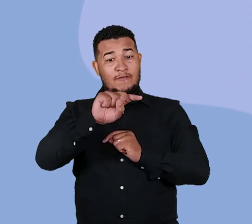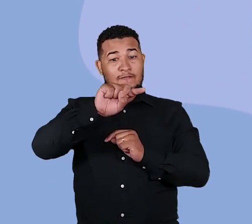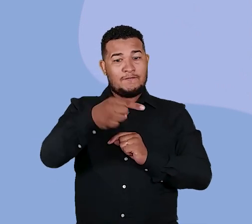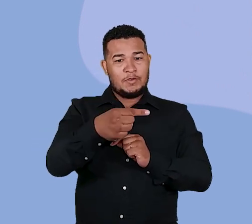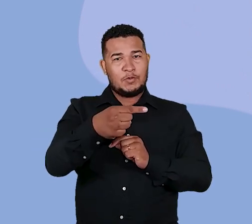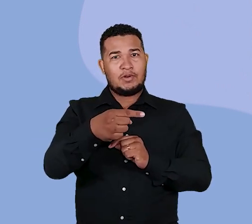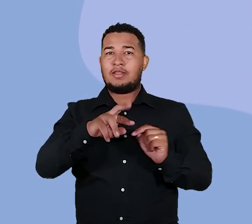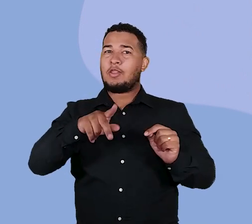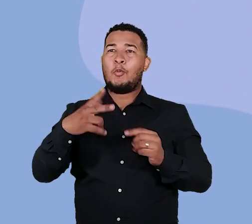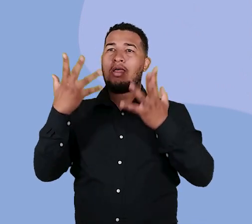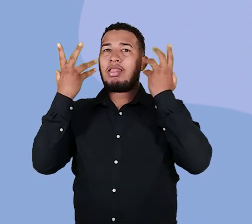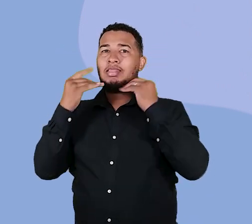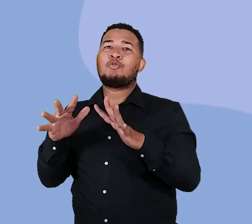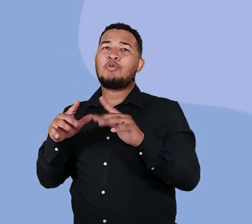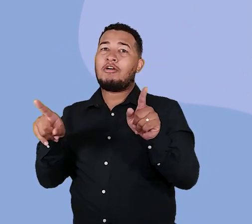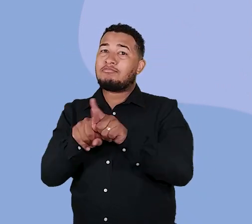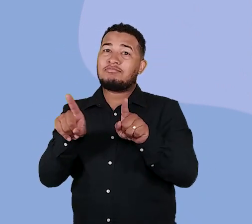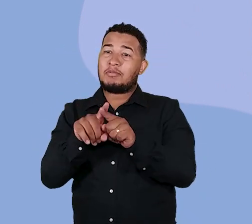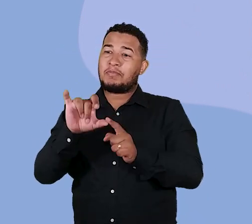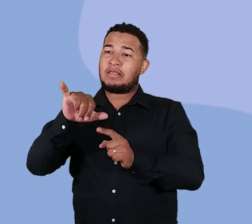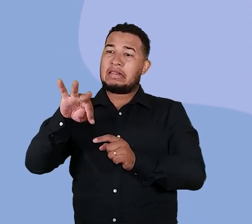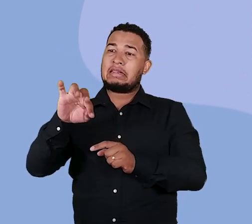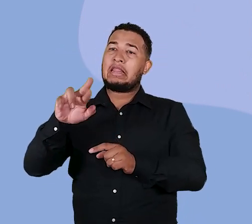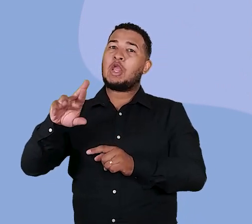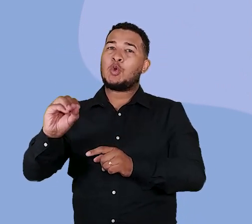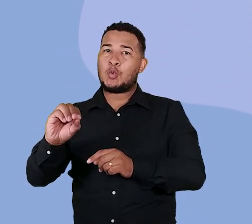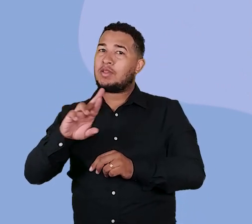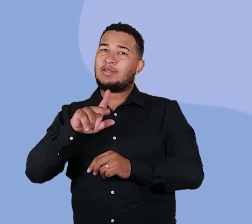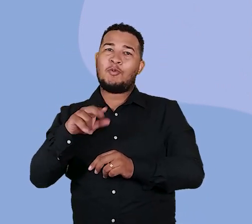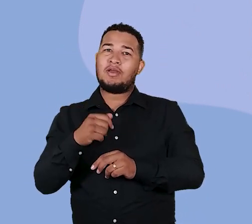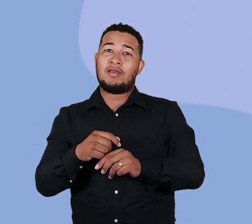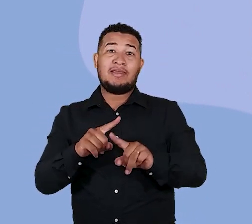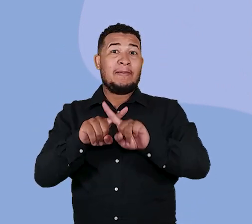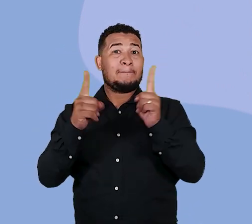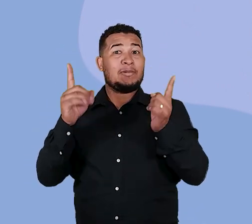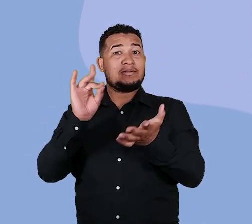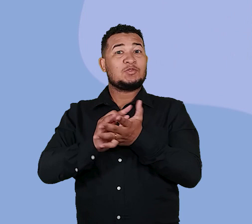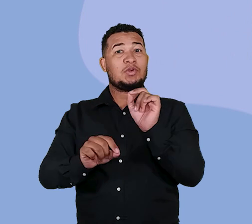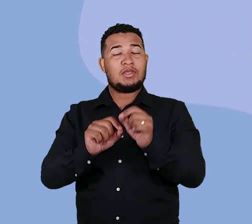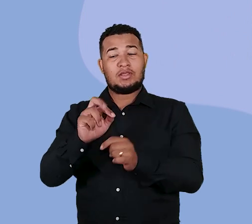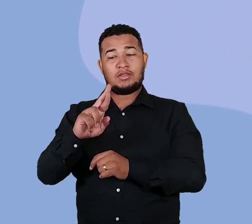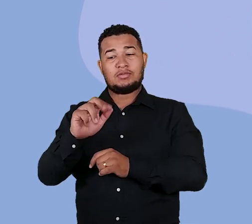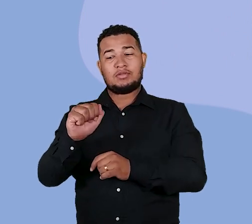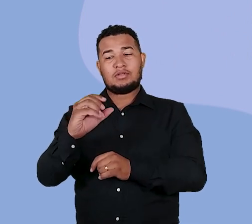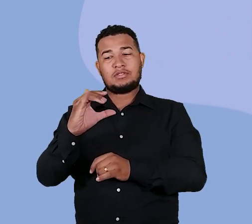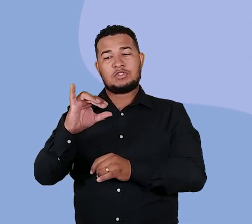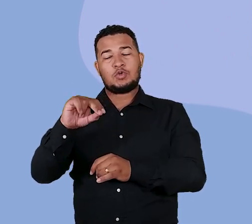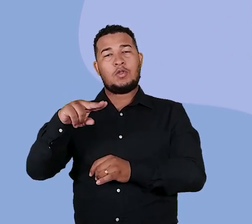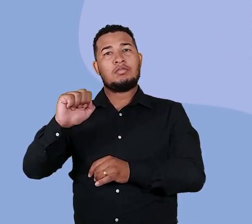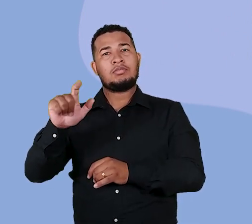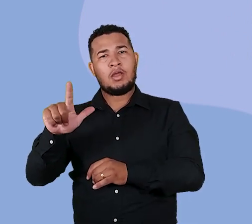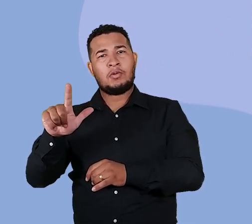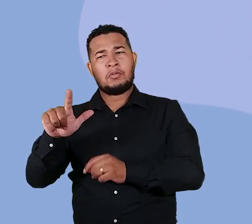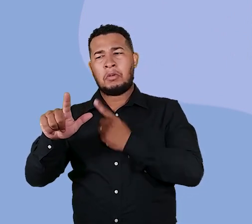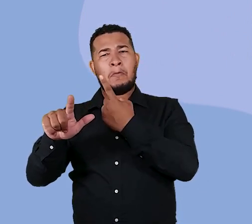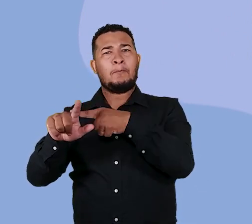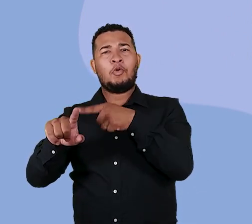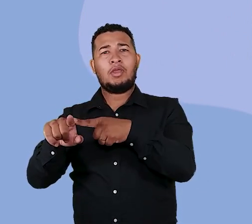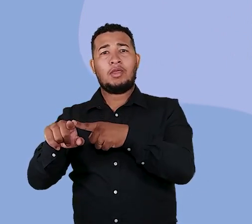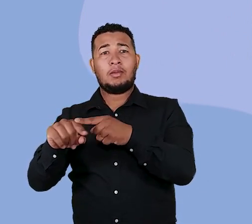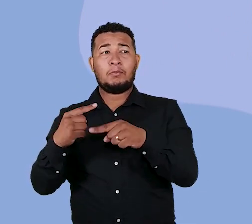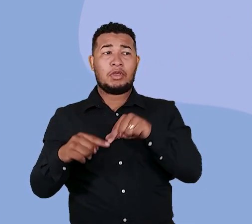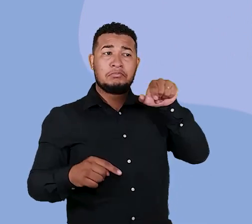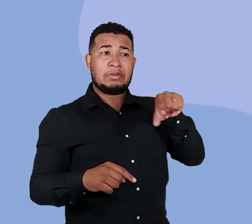não pode ser natural, não pode ser inteiro, mas ele é racional. Por quê? Porque ele não é irracional. Ué, por que ele